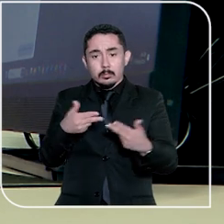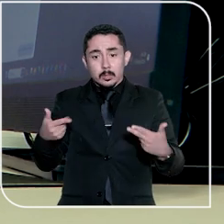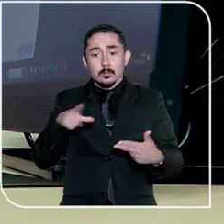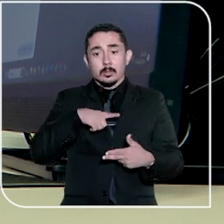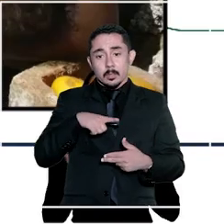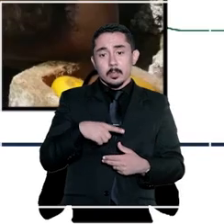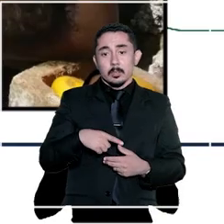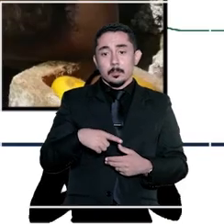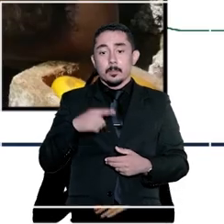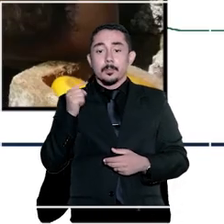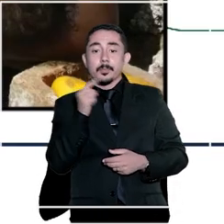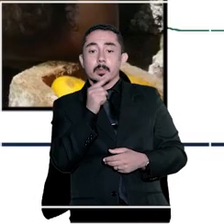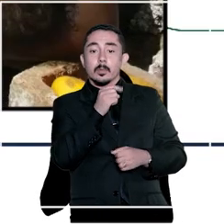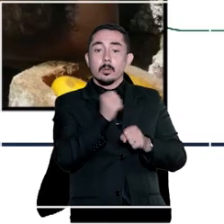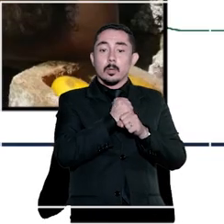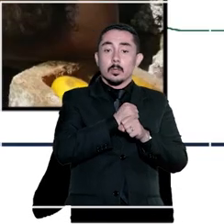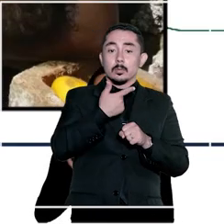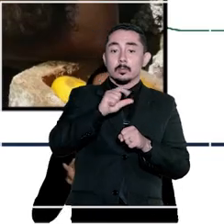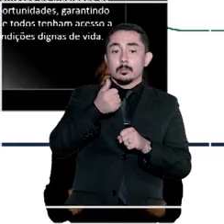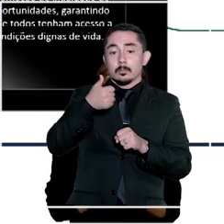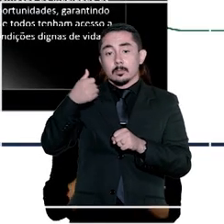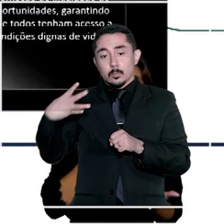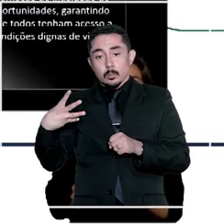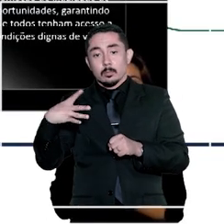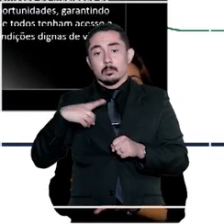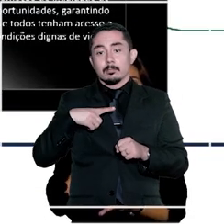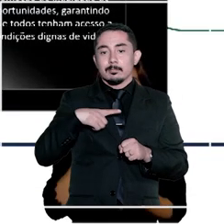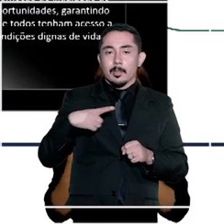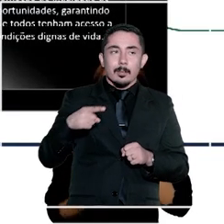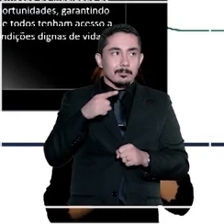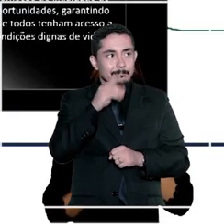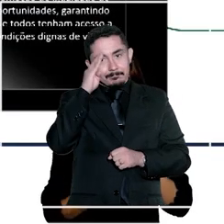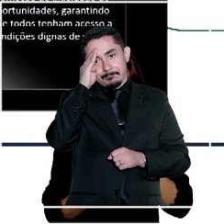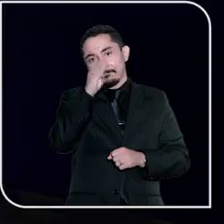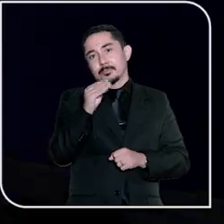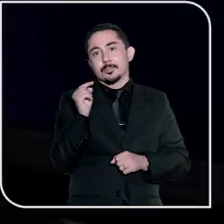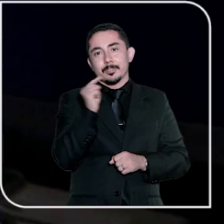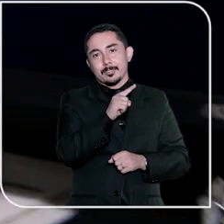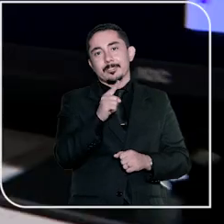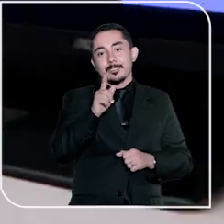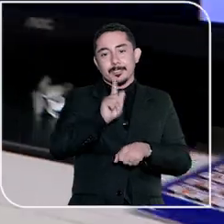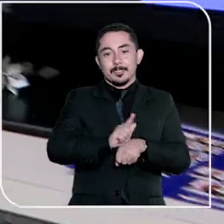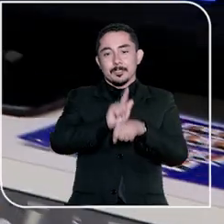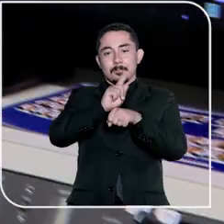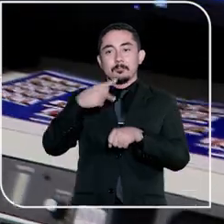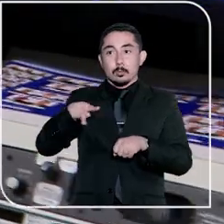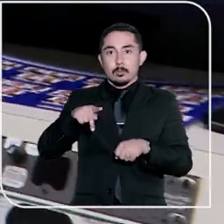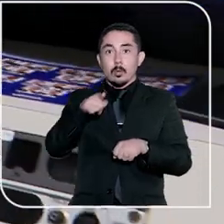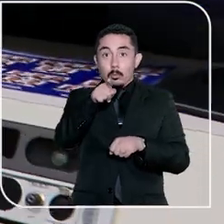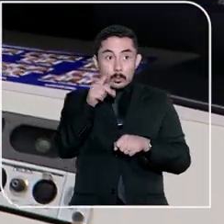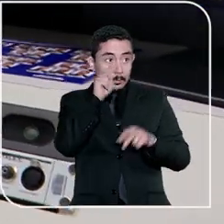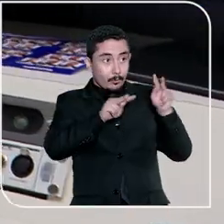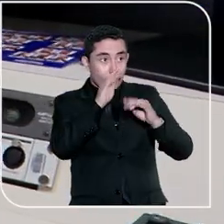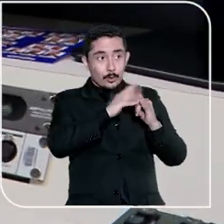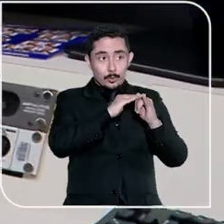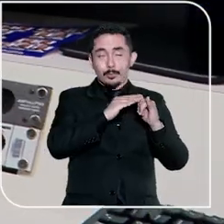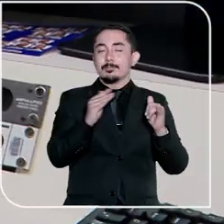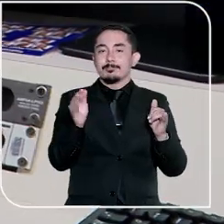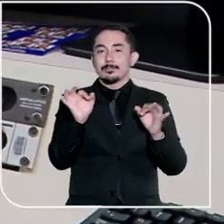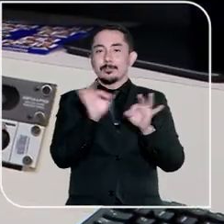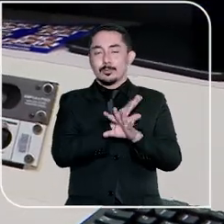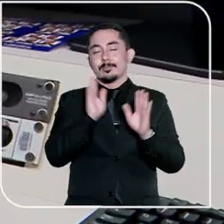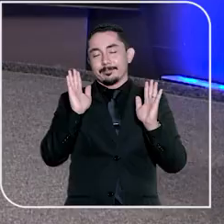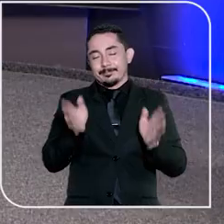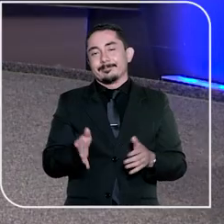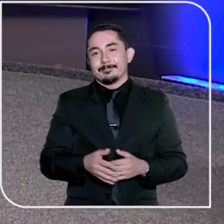2014 e se tornou referência em sustentabilidade na Gestão Pública você pode conferir o evento completo no canal do STJ